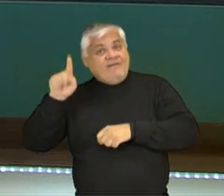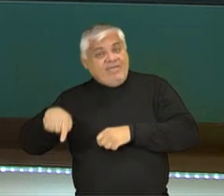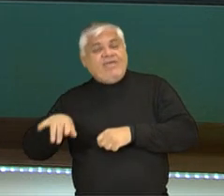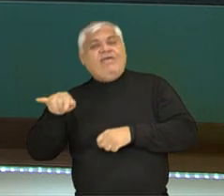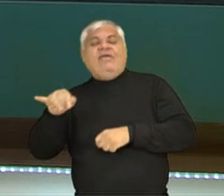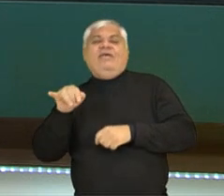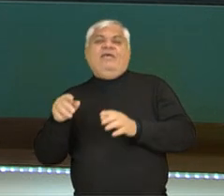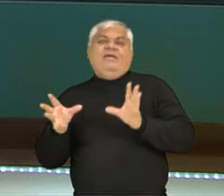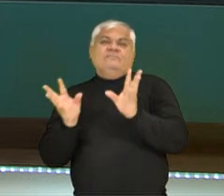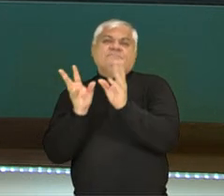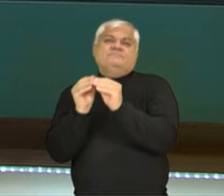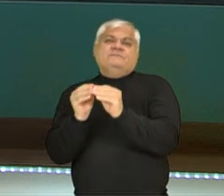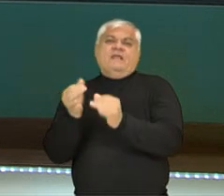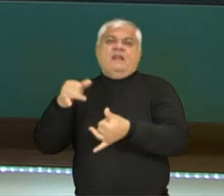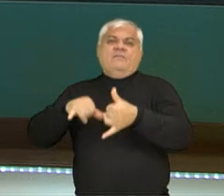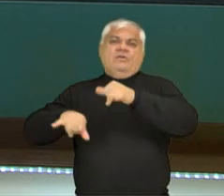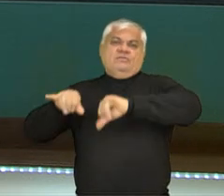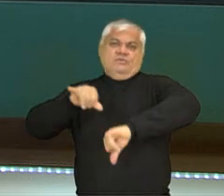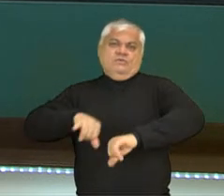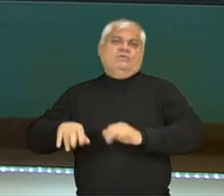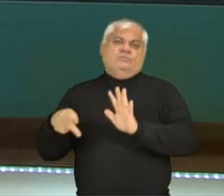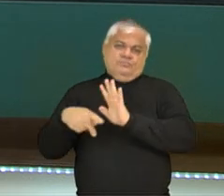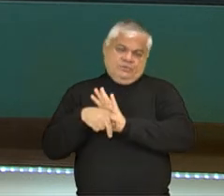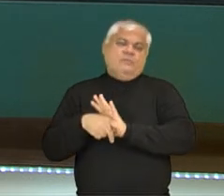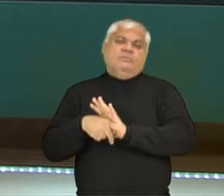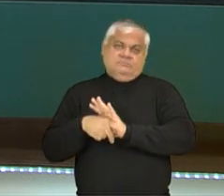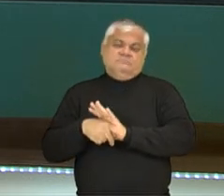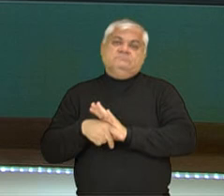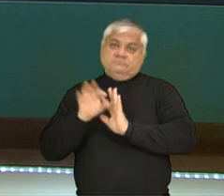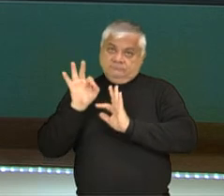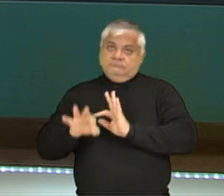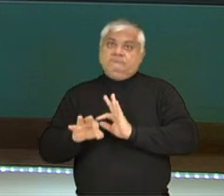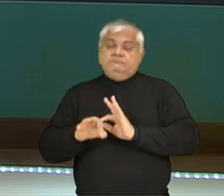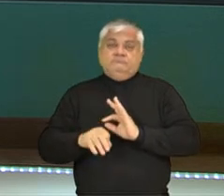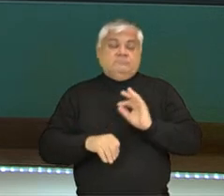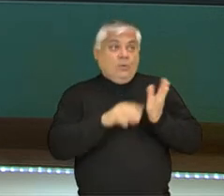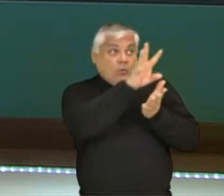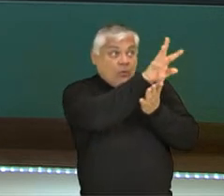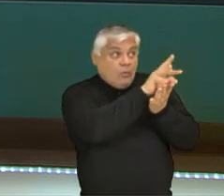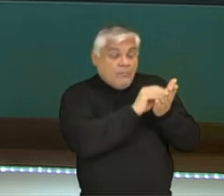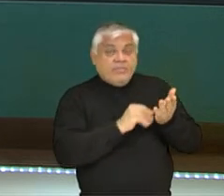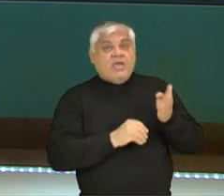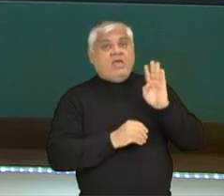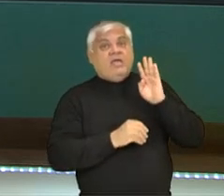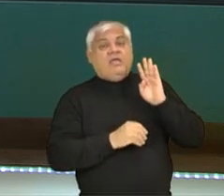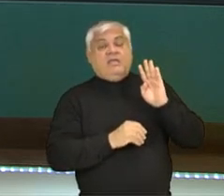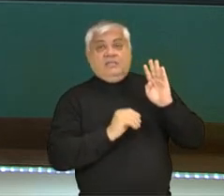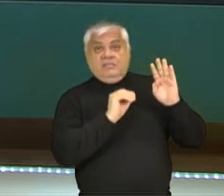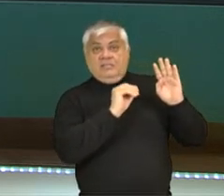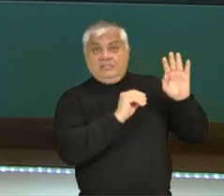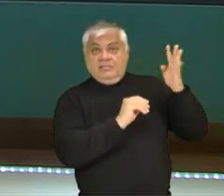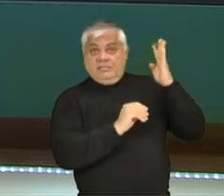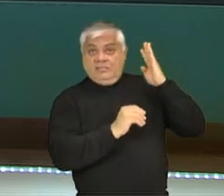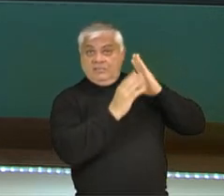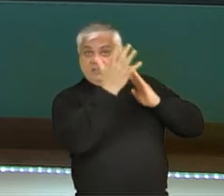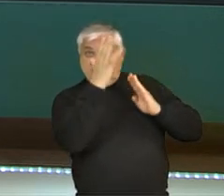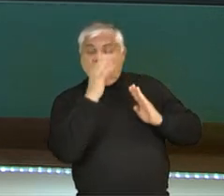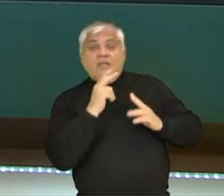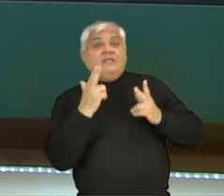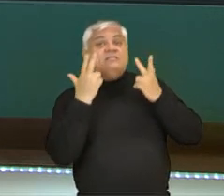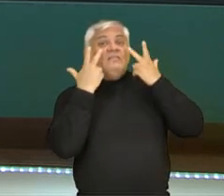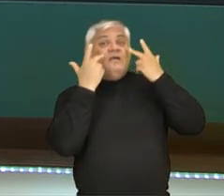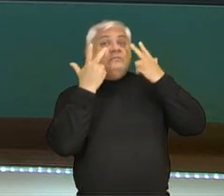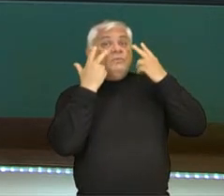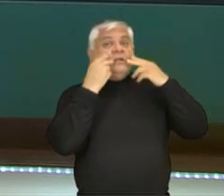são sintetizadas em laboratório, reconhecidas na natureza e sintetizadas em laboratório e